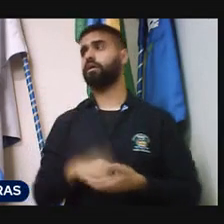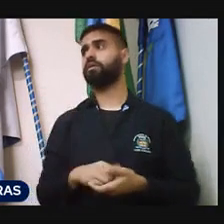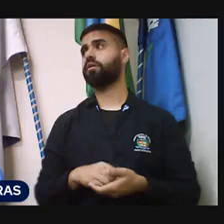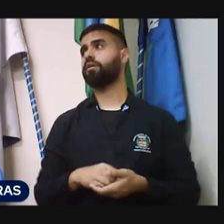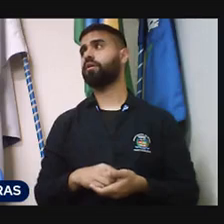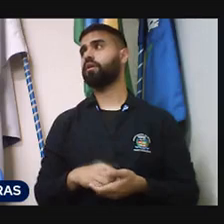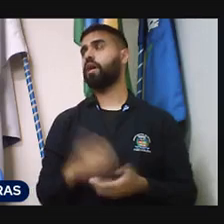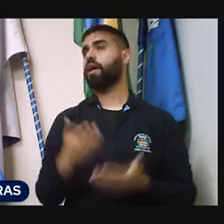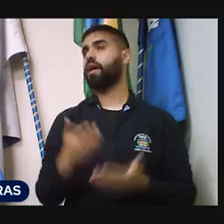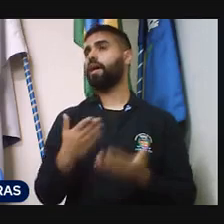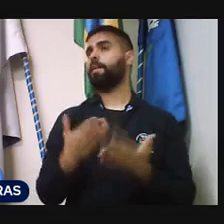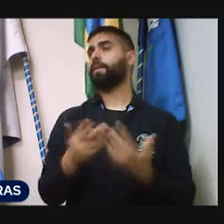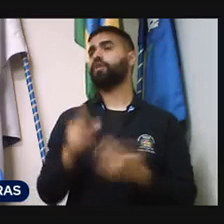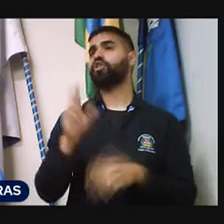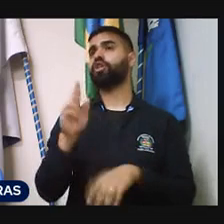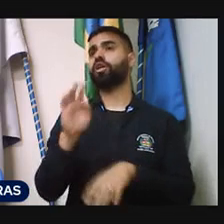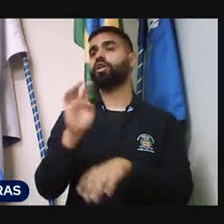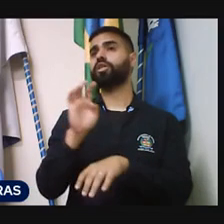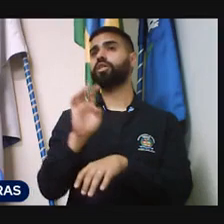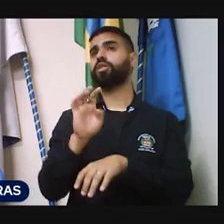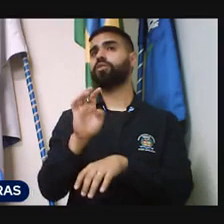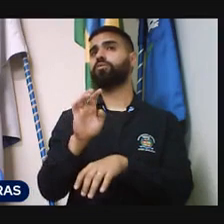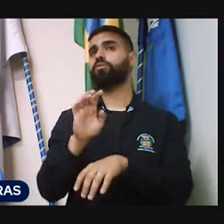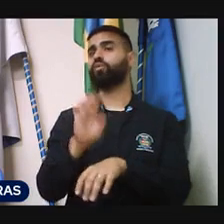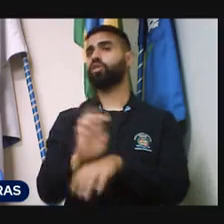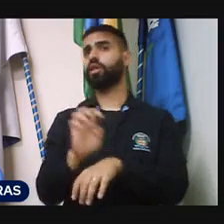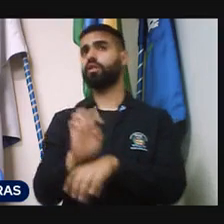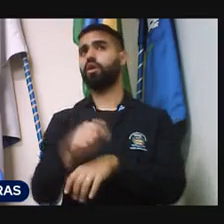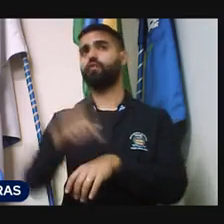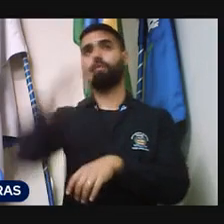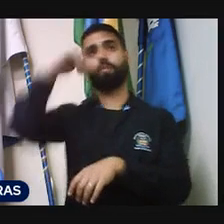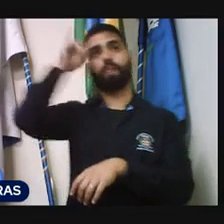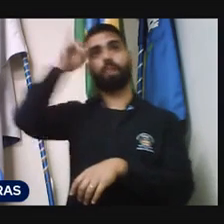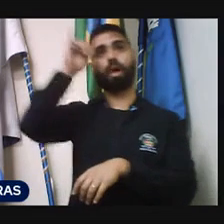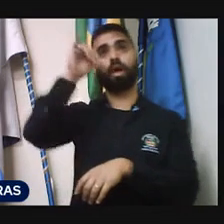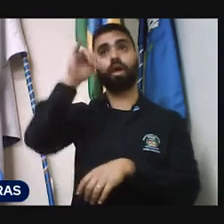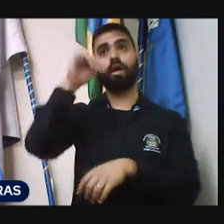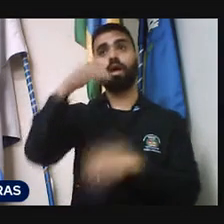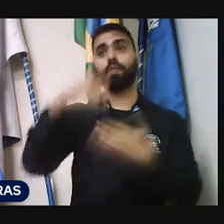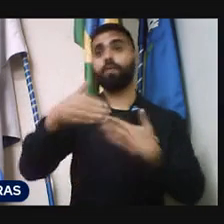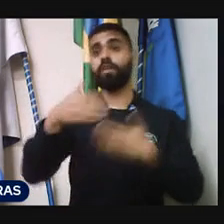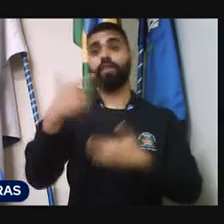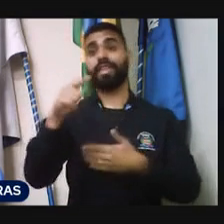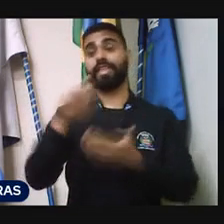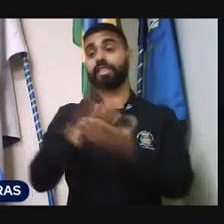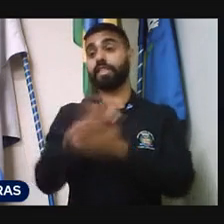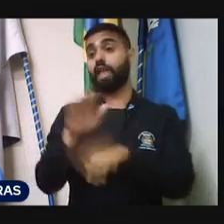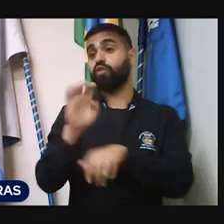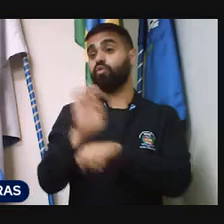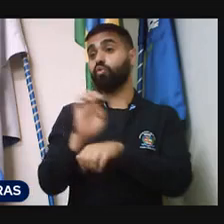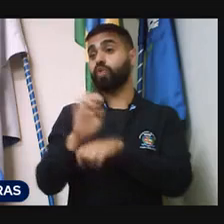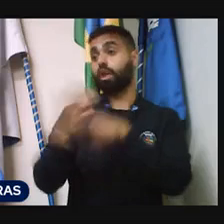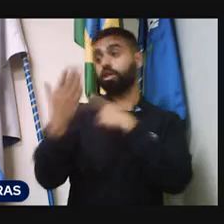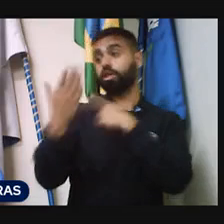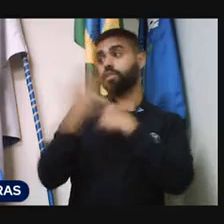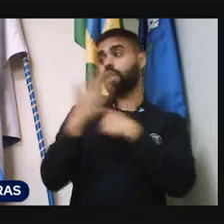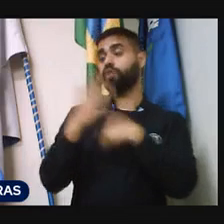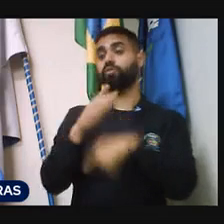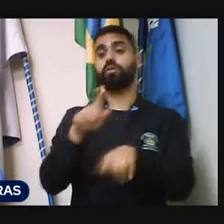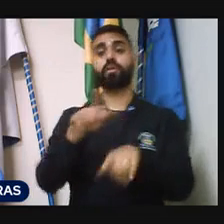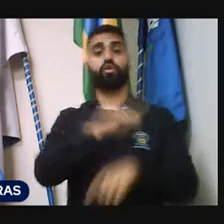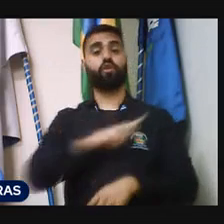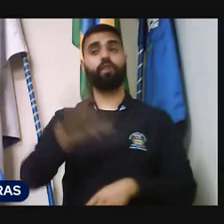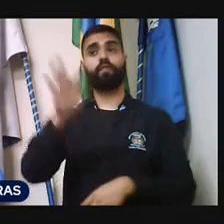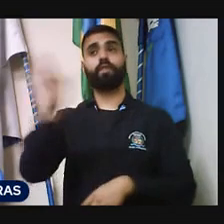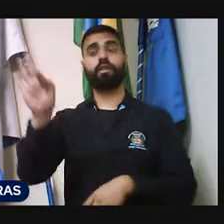a perda da receita estadual que foi para Barra do Piraí daqui uns dias a gente não vai ter nada do Estado nada do Governo Federal na cidade